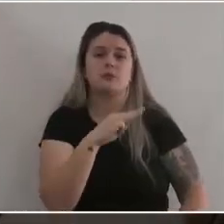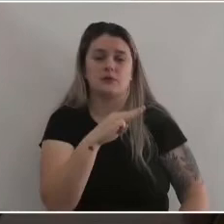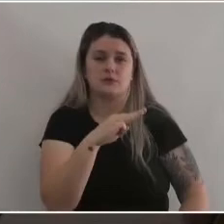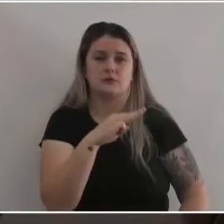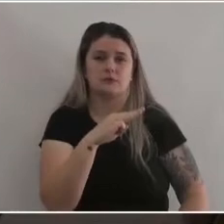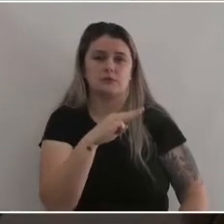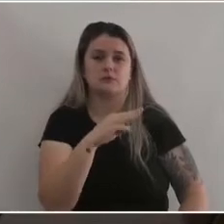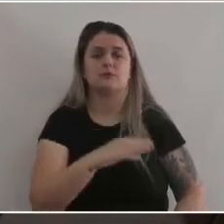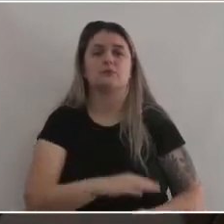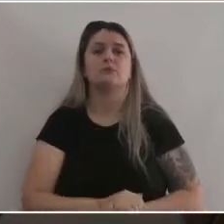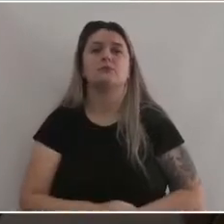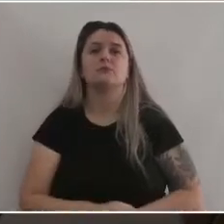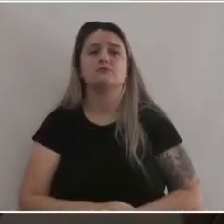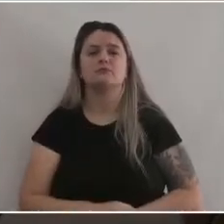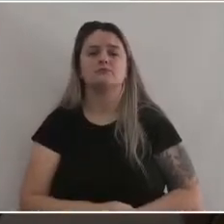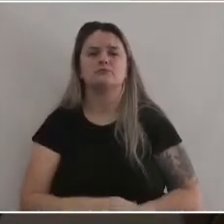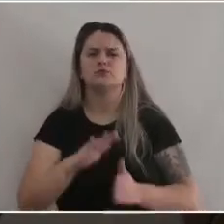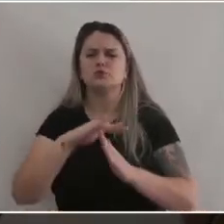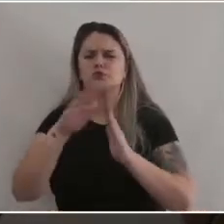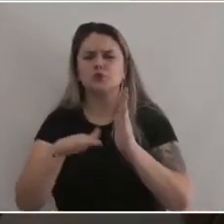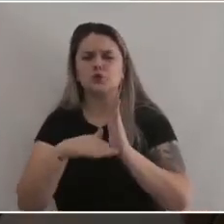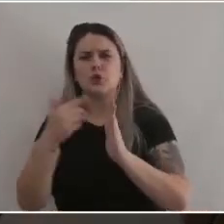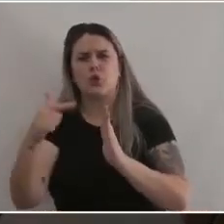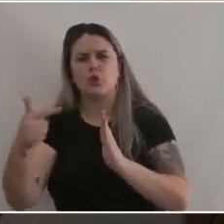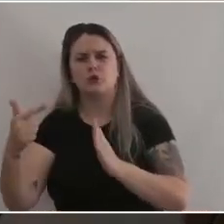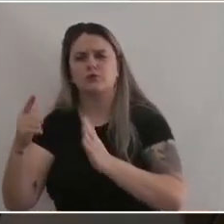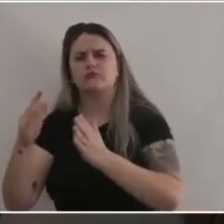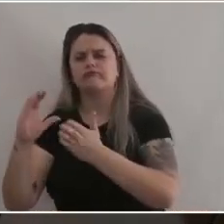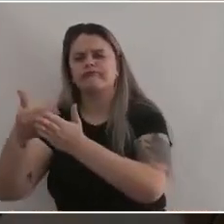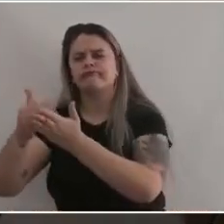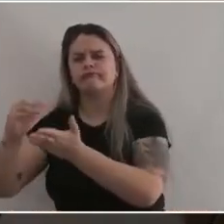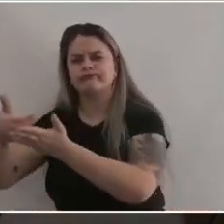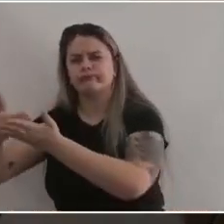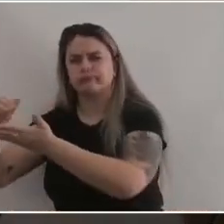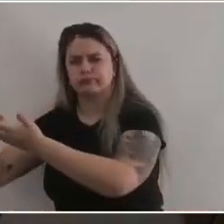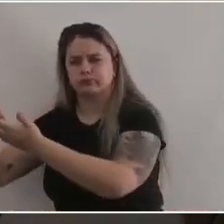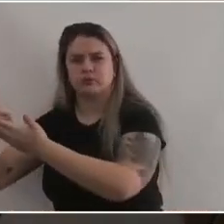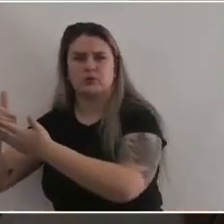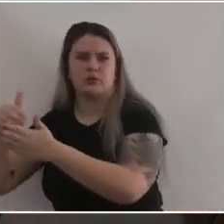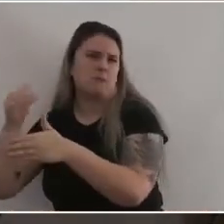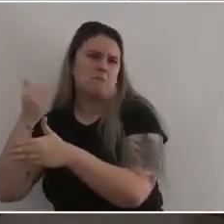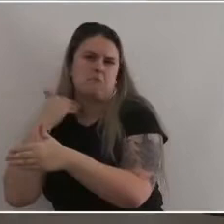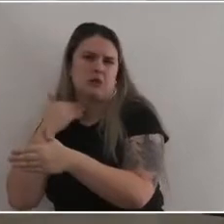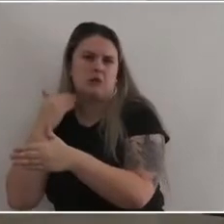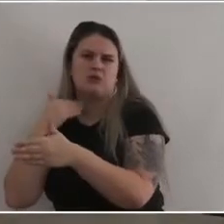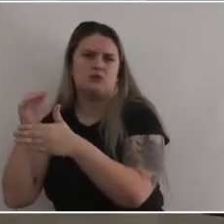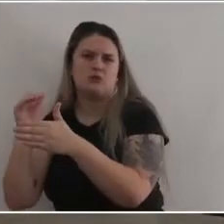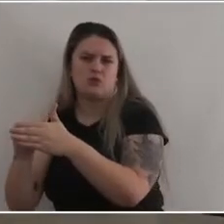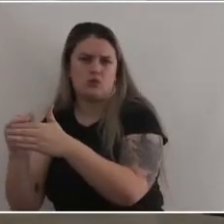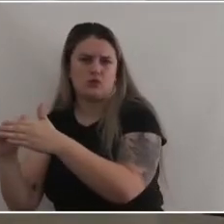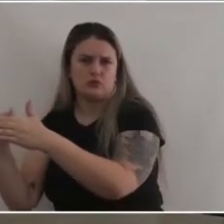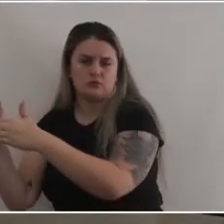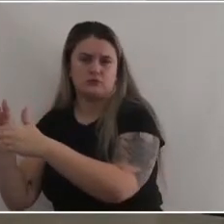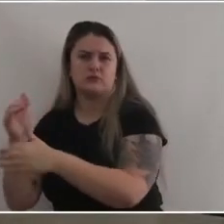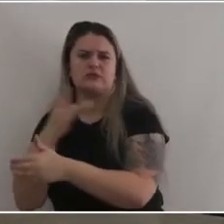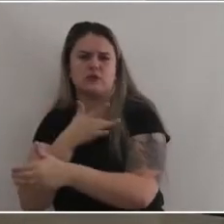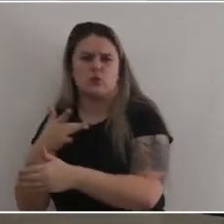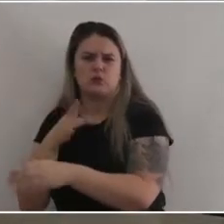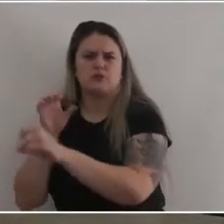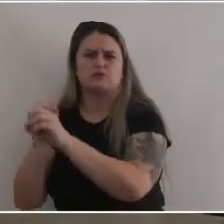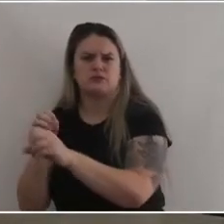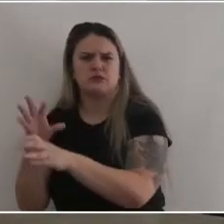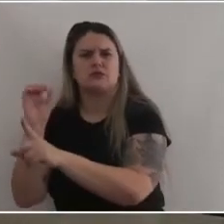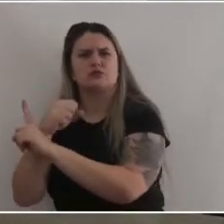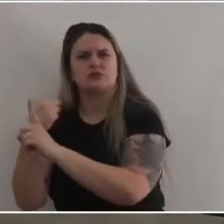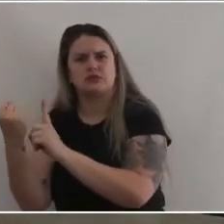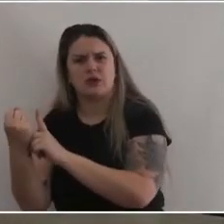R$24.469.000 reais. E todas as demais fontes vinculadas, que são específicas tanto para saúde, educação,